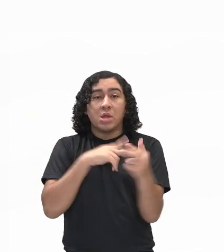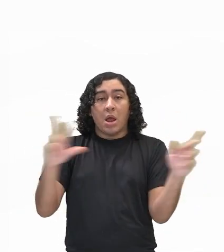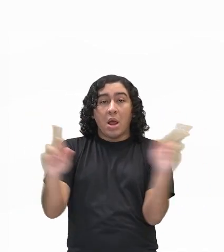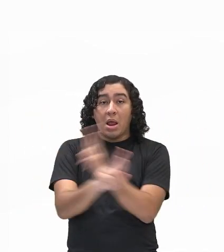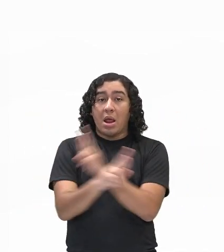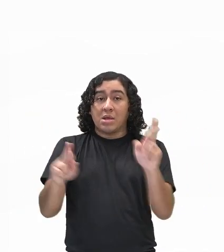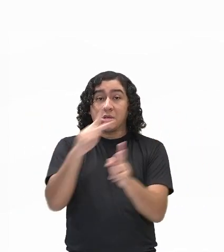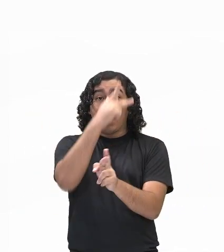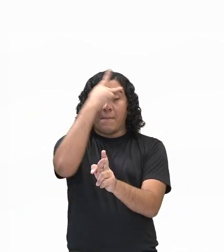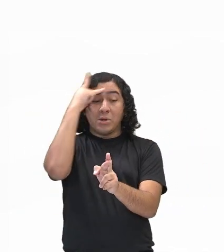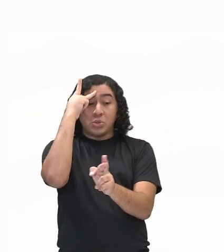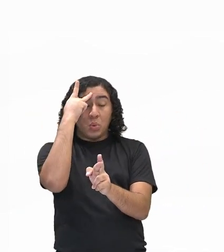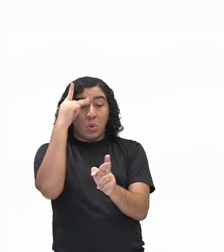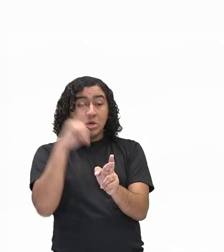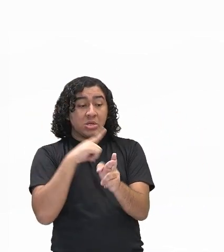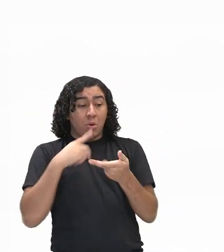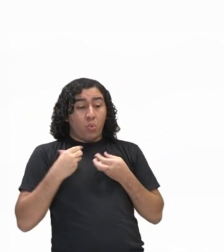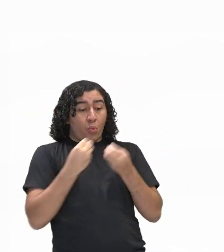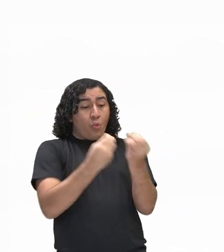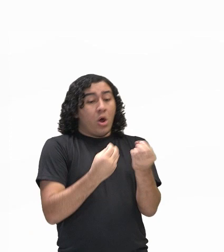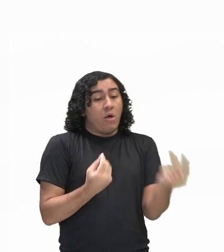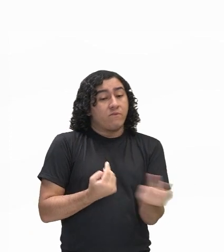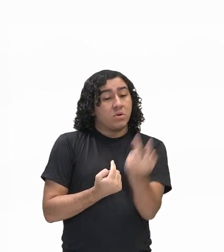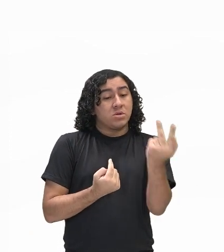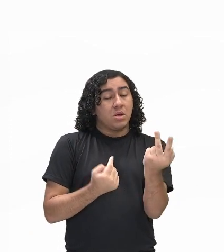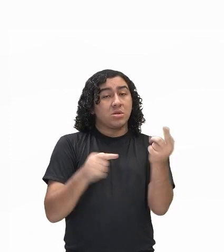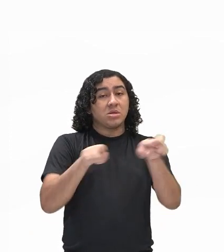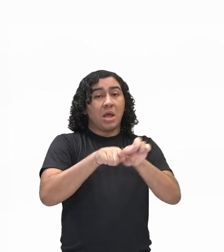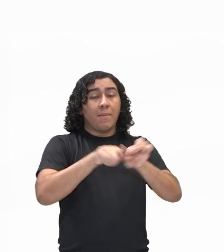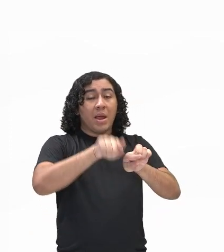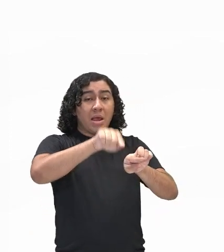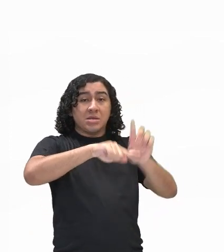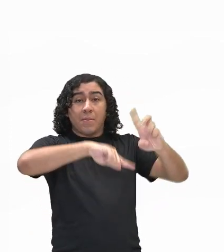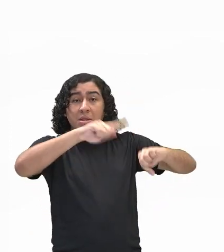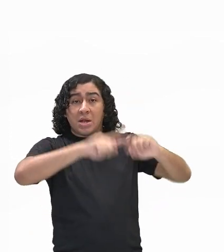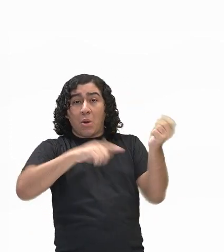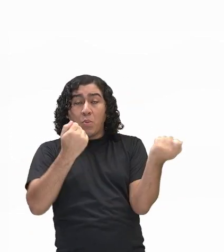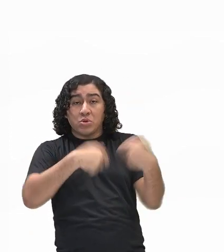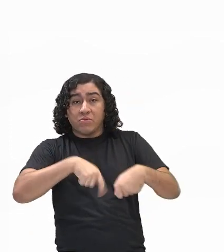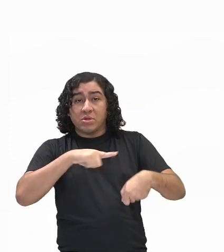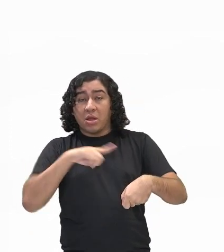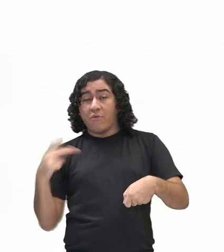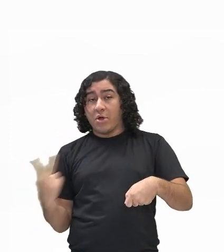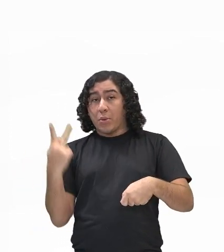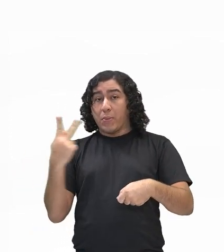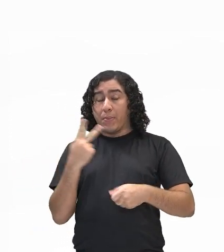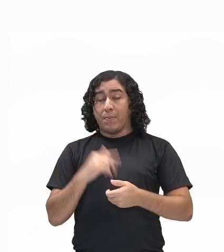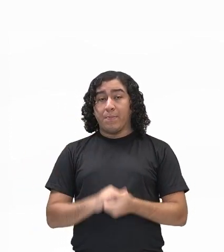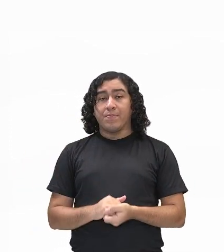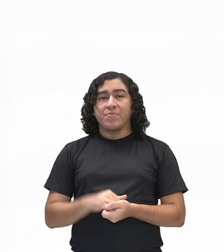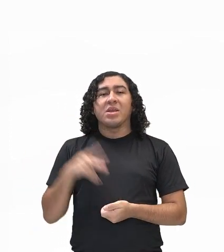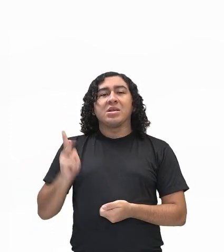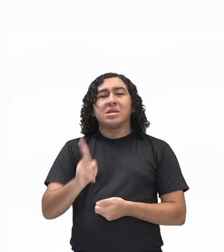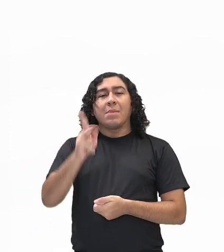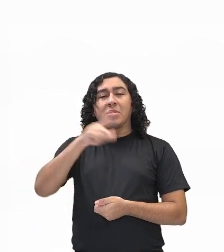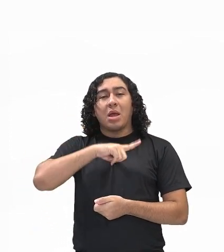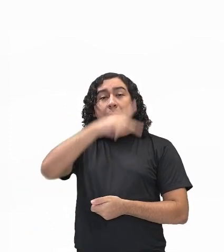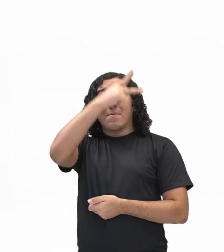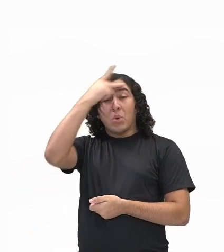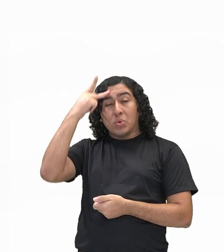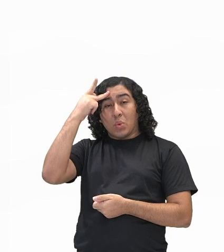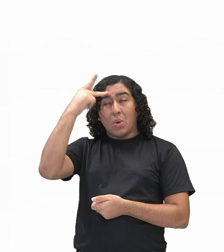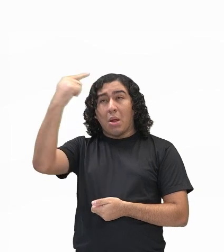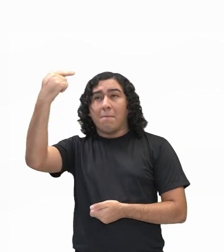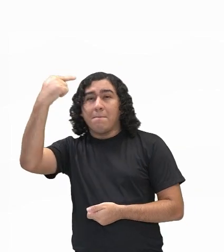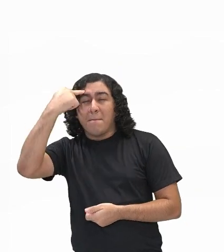que valora e as coisas valoradas. Então, é sempre o sujeito dentro de um esquema